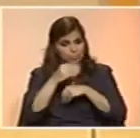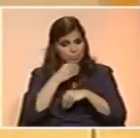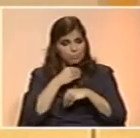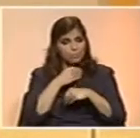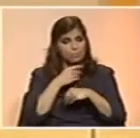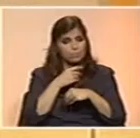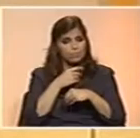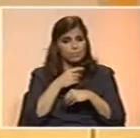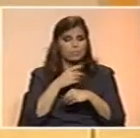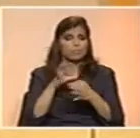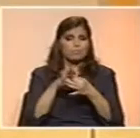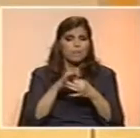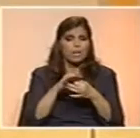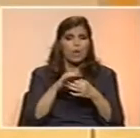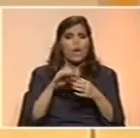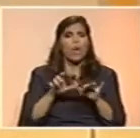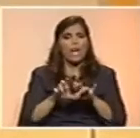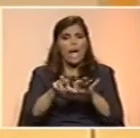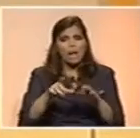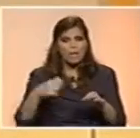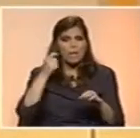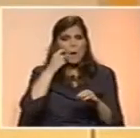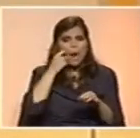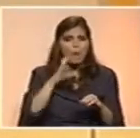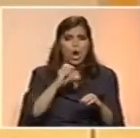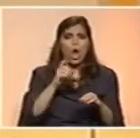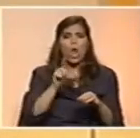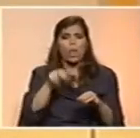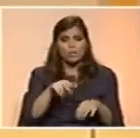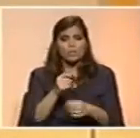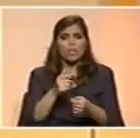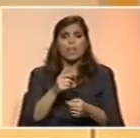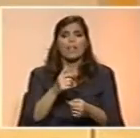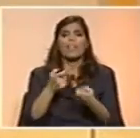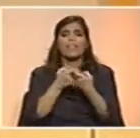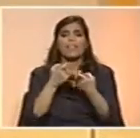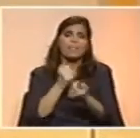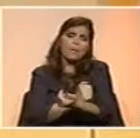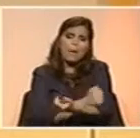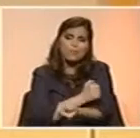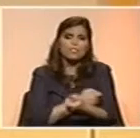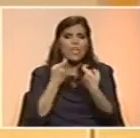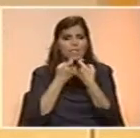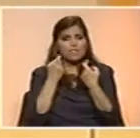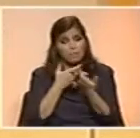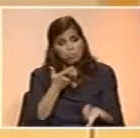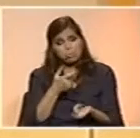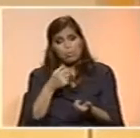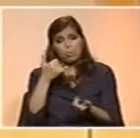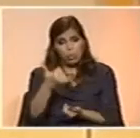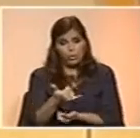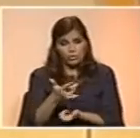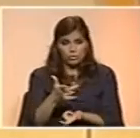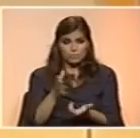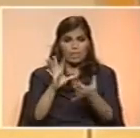animal, com o cancro do cólon, o cancro da mama, com a diabetes tipo 2, com todas as patologias de que agora nós ouvimos falar. Está